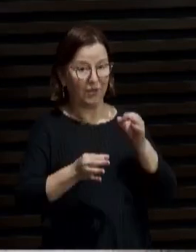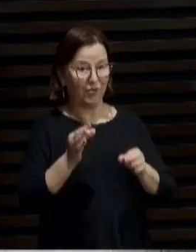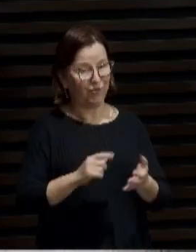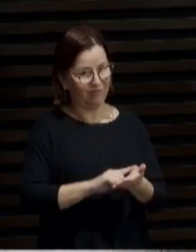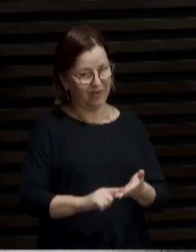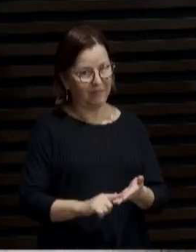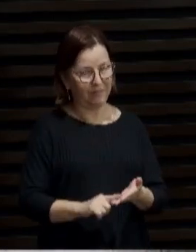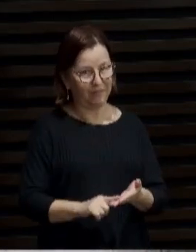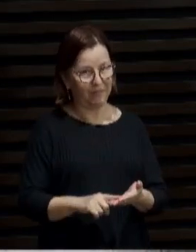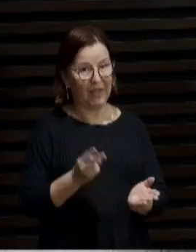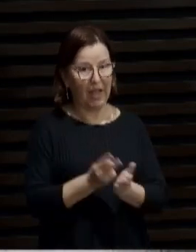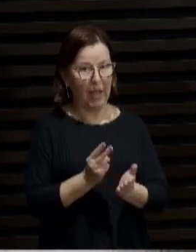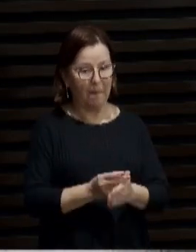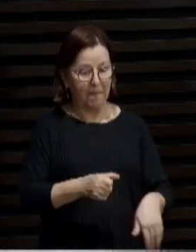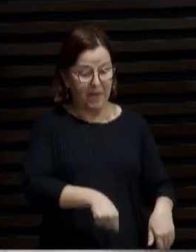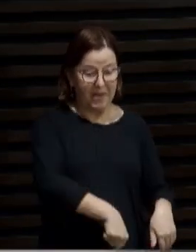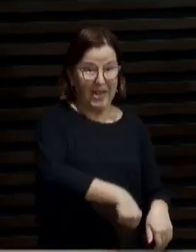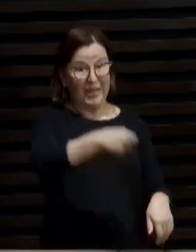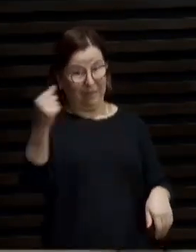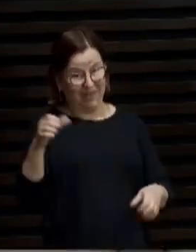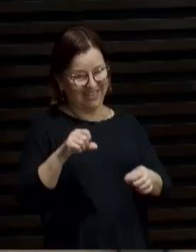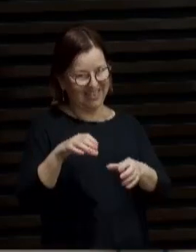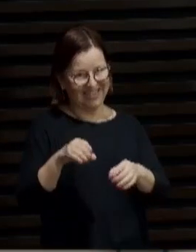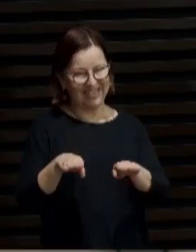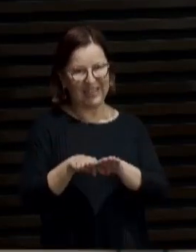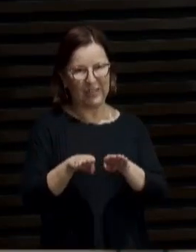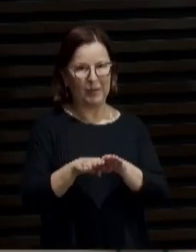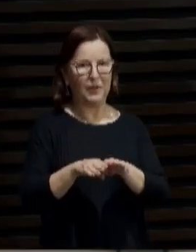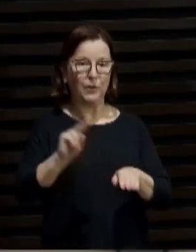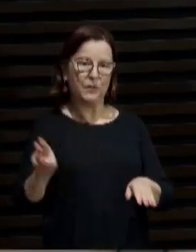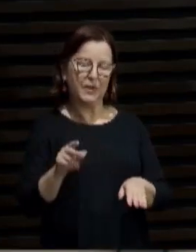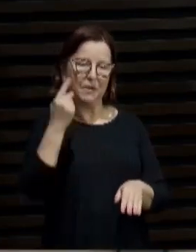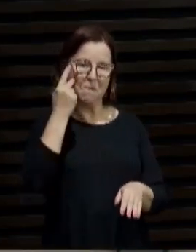ensina, ela também vai exercer juízo.